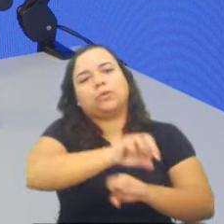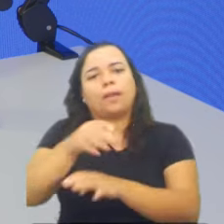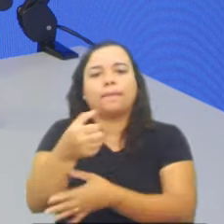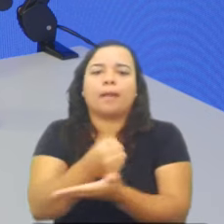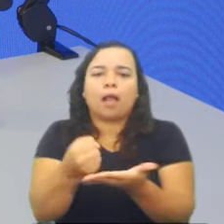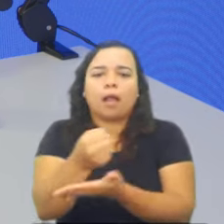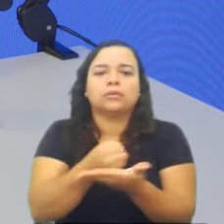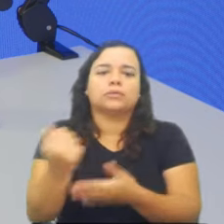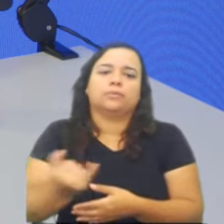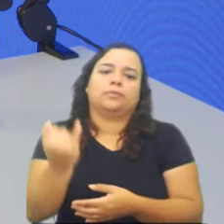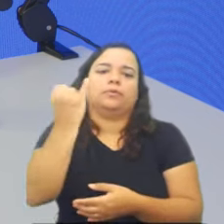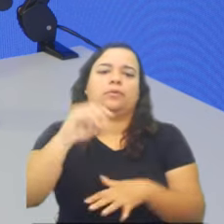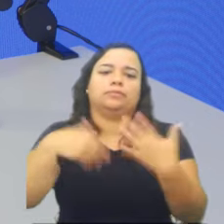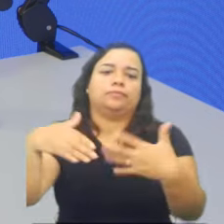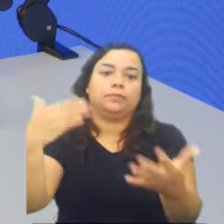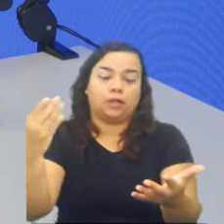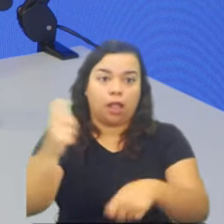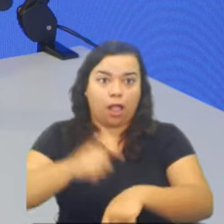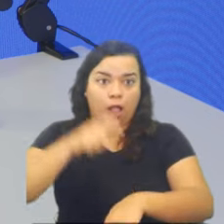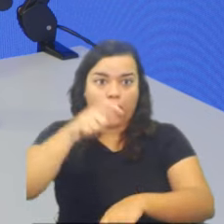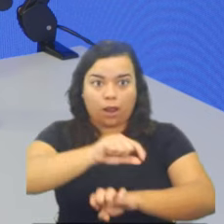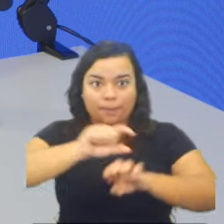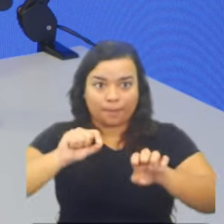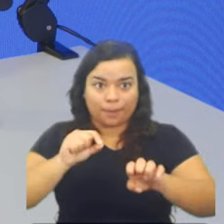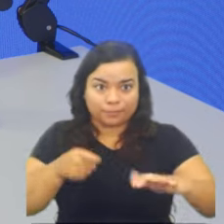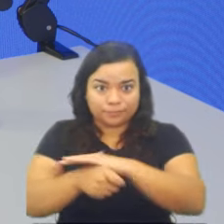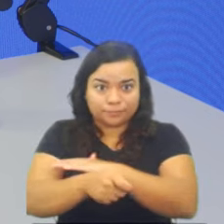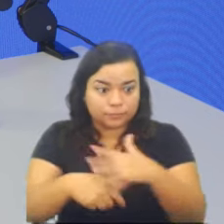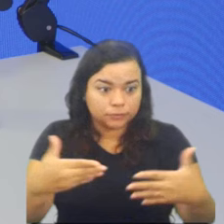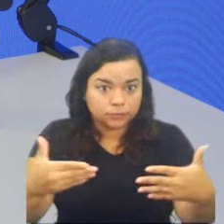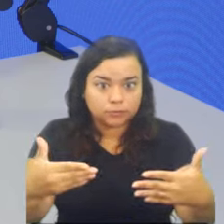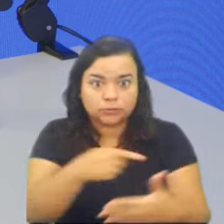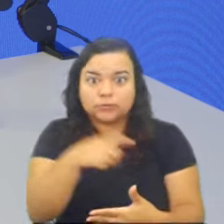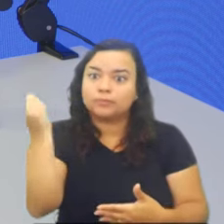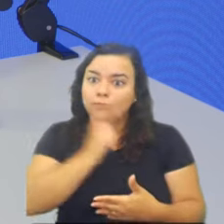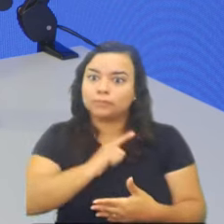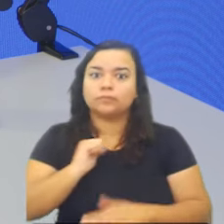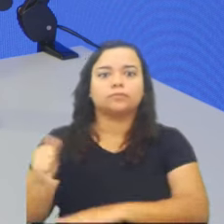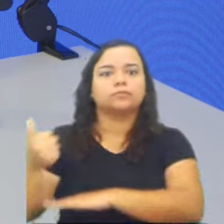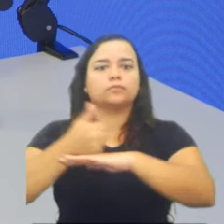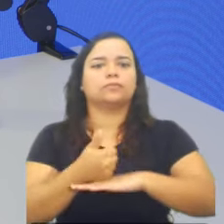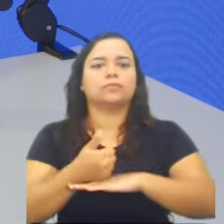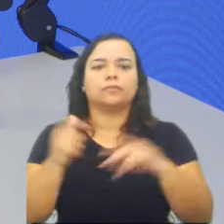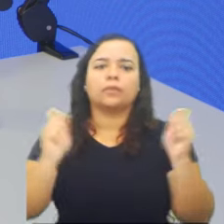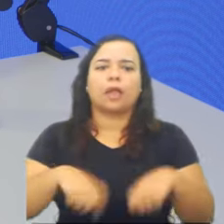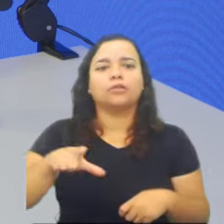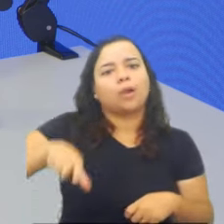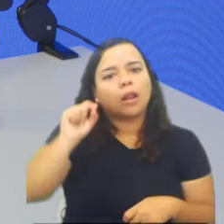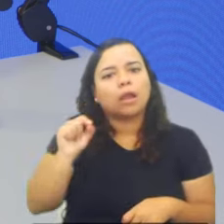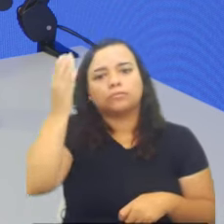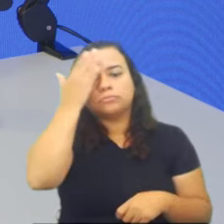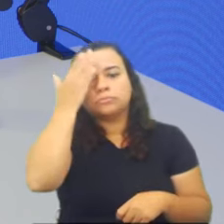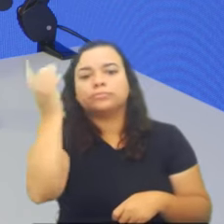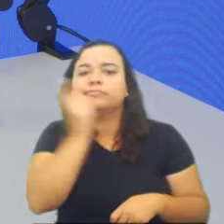Básica e fundamental pelo menos e quando chegar a hora de empreender ele consigam se posicionar consigam fazer uma